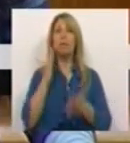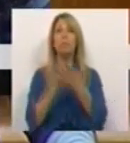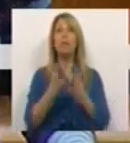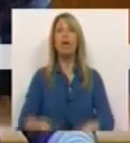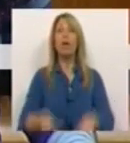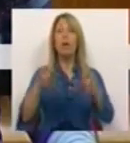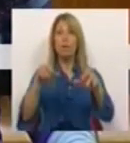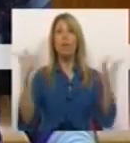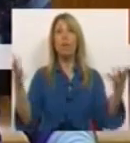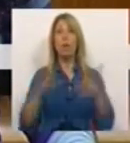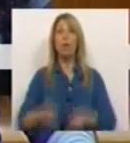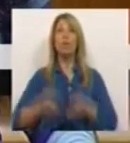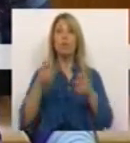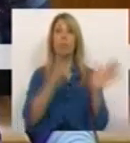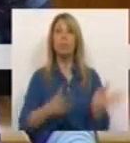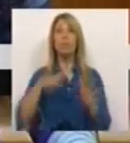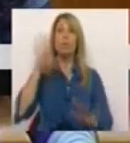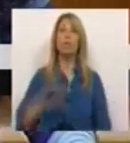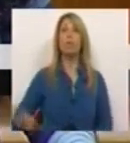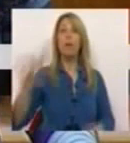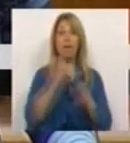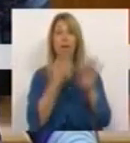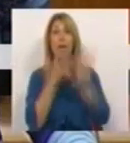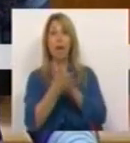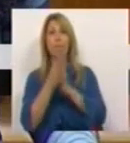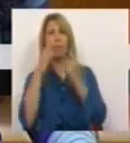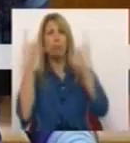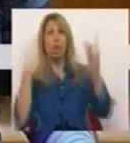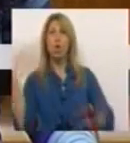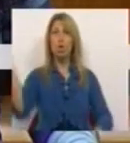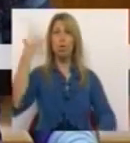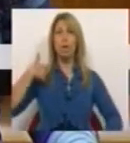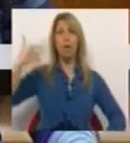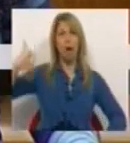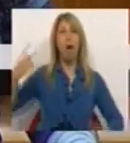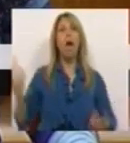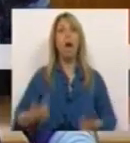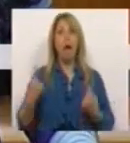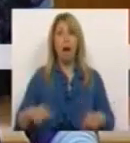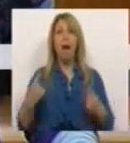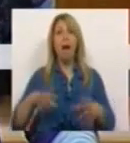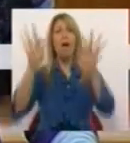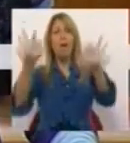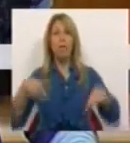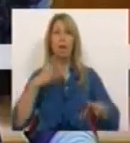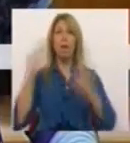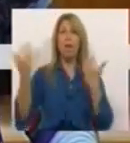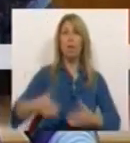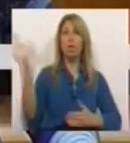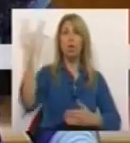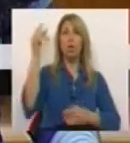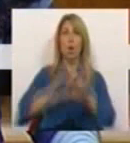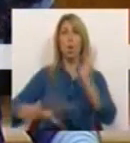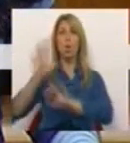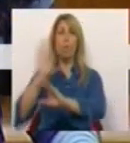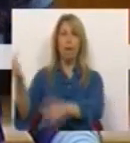o investimento na produção nacional e no emprego e a afirmação da nossa soberania, a ruptura com os constrangimentos impostos pela União Europeia,